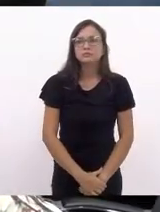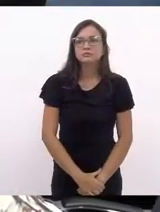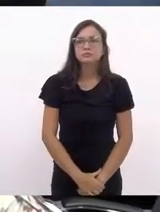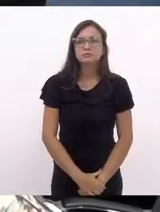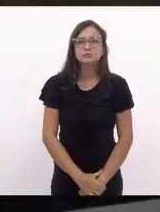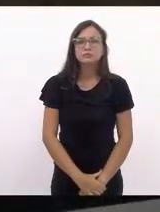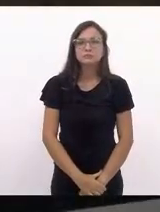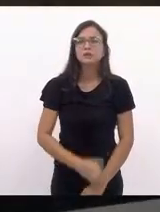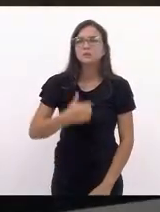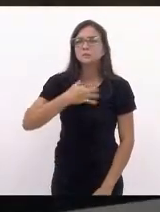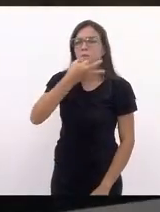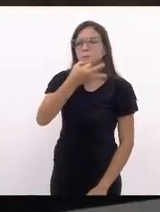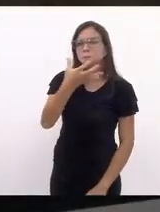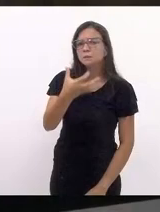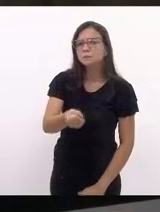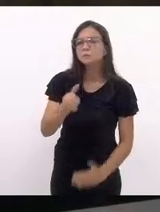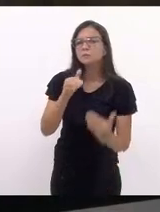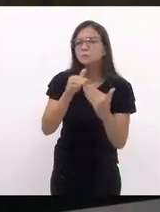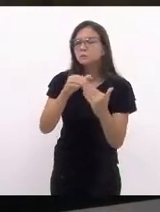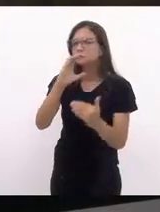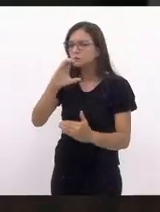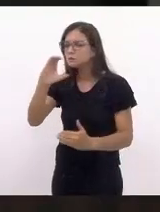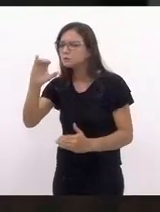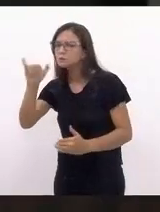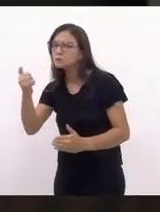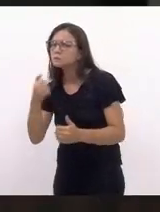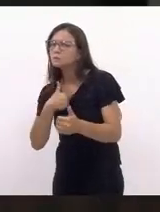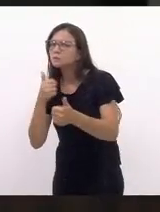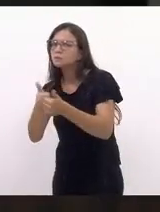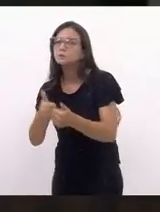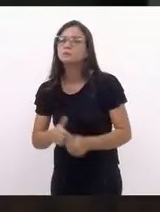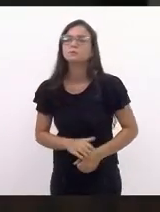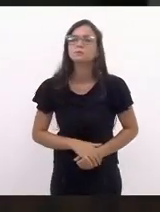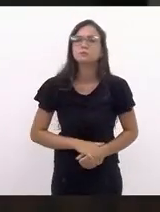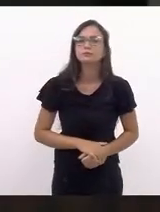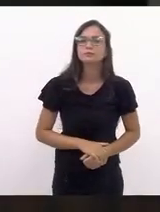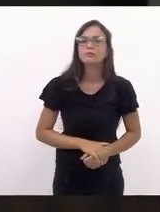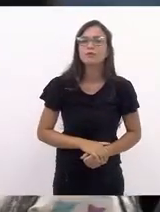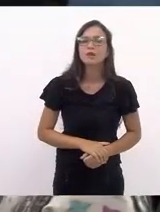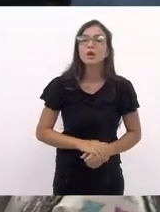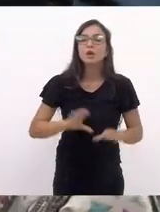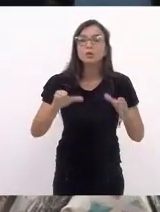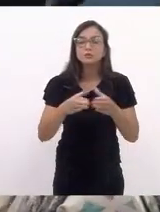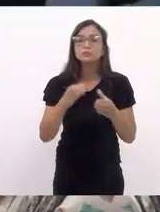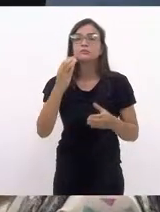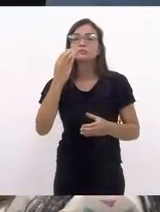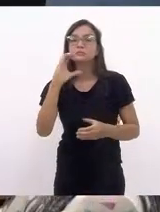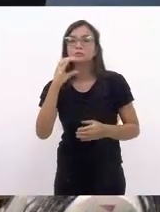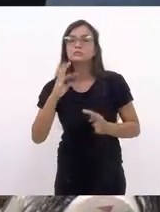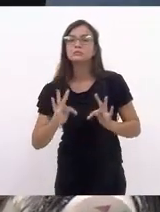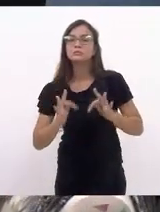o voto favorável com a ccj seu presidente do waldeck Carneiro